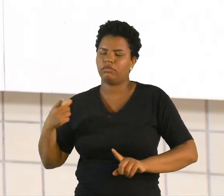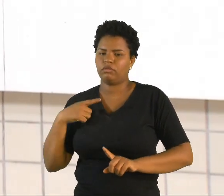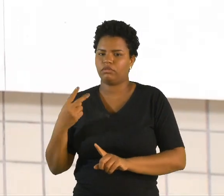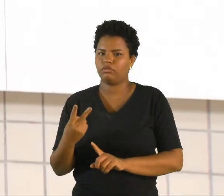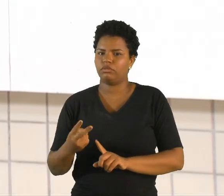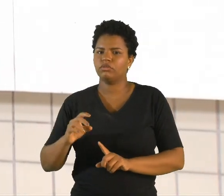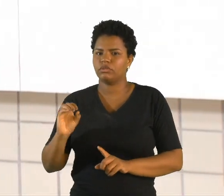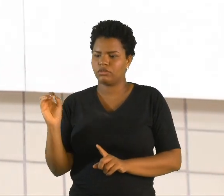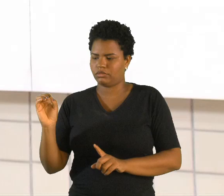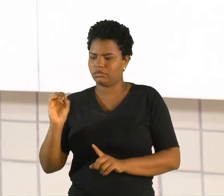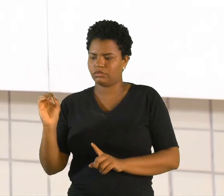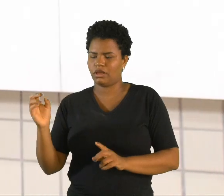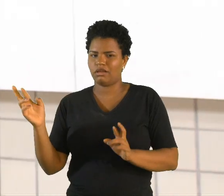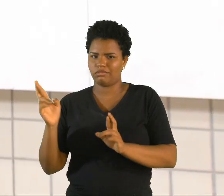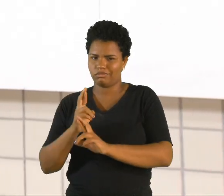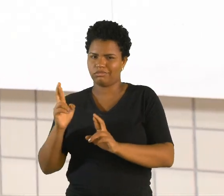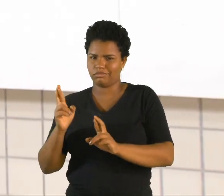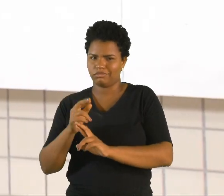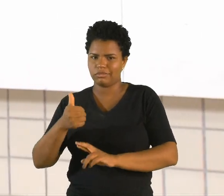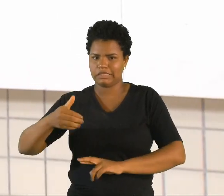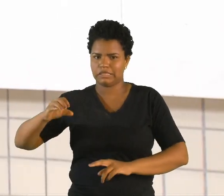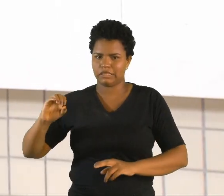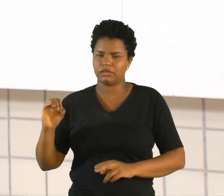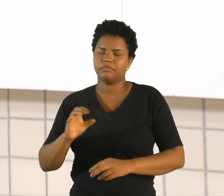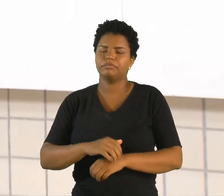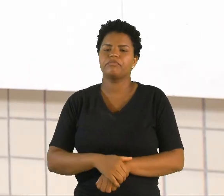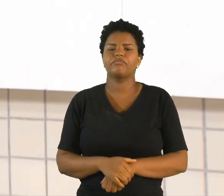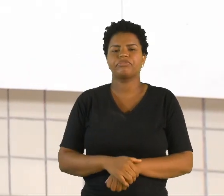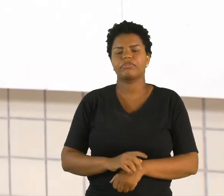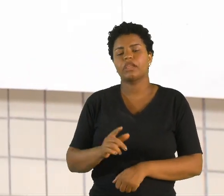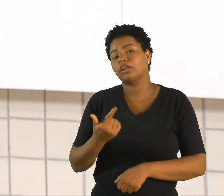zeros. Ok, pessoal? E no outro lá, tinha assim,